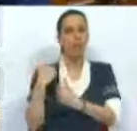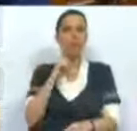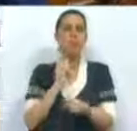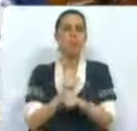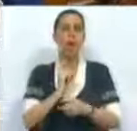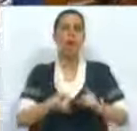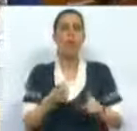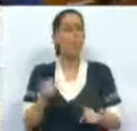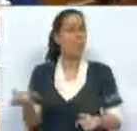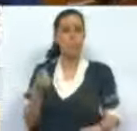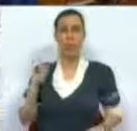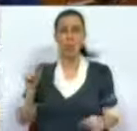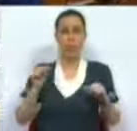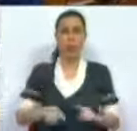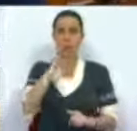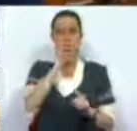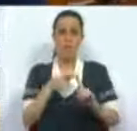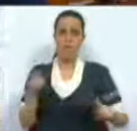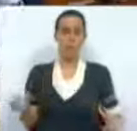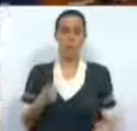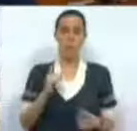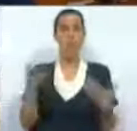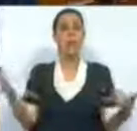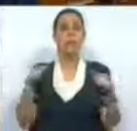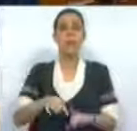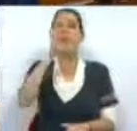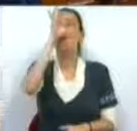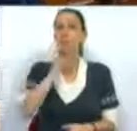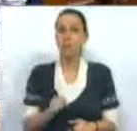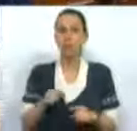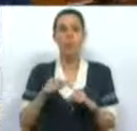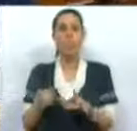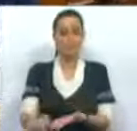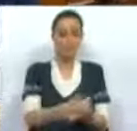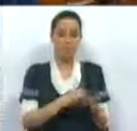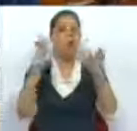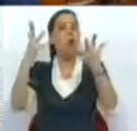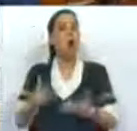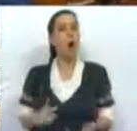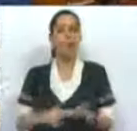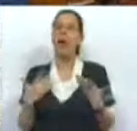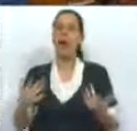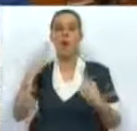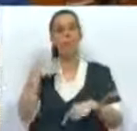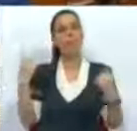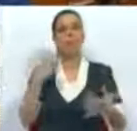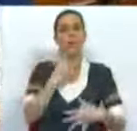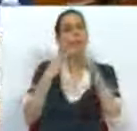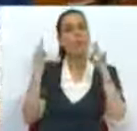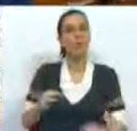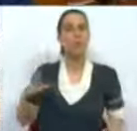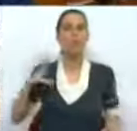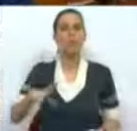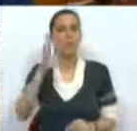responsabilidades. E não é certamente a este governo. Com este governo, e como os dados orçamentais agora revelados confirmam,